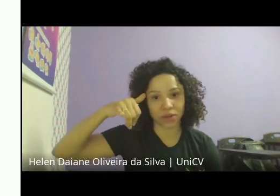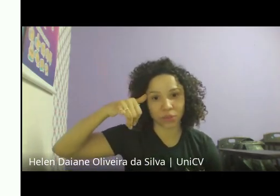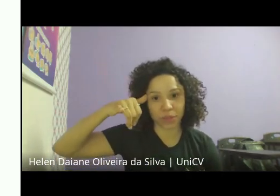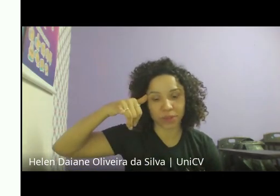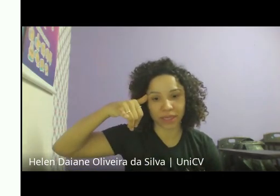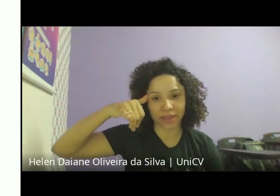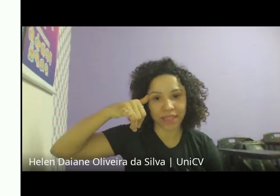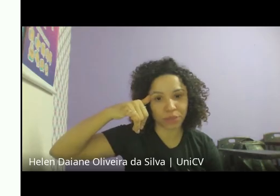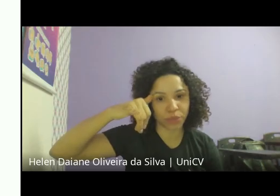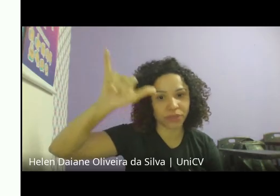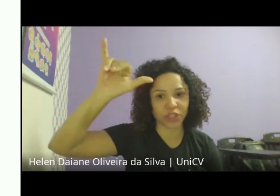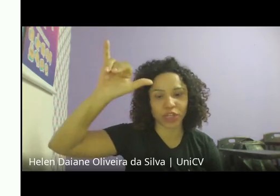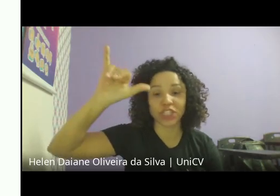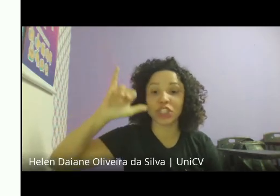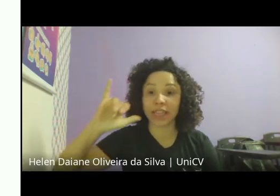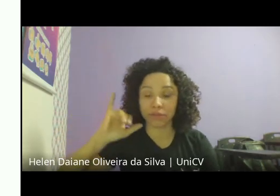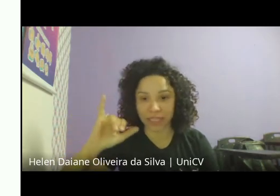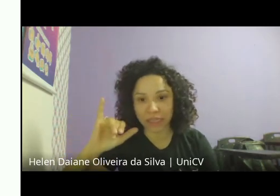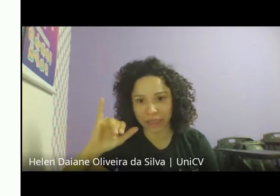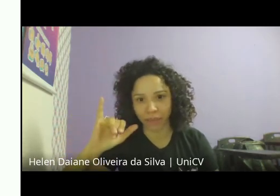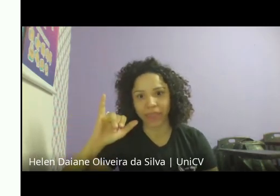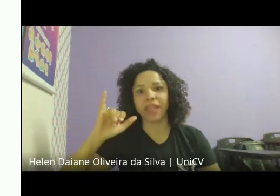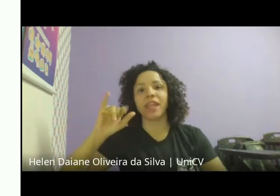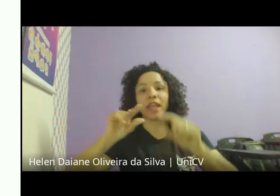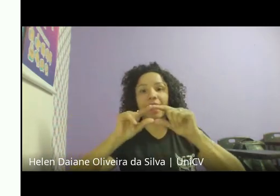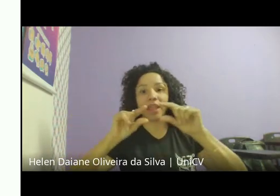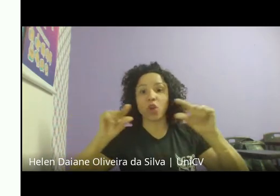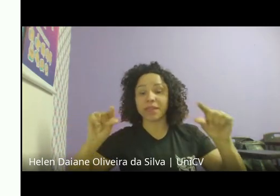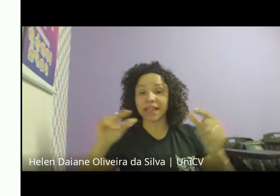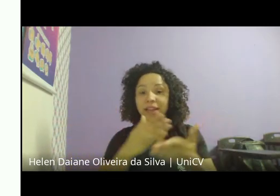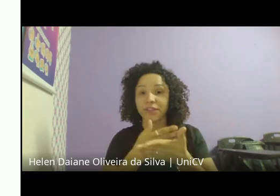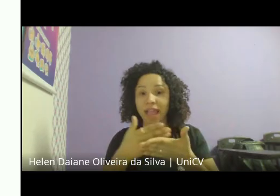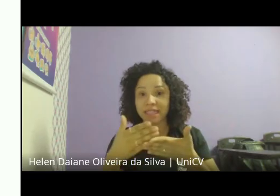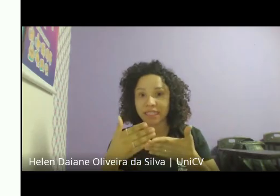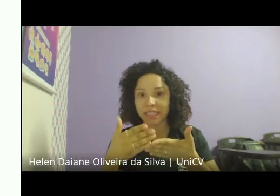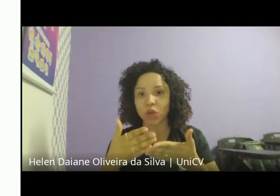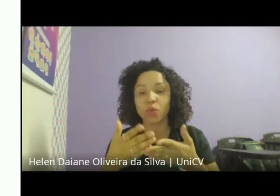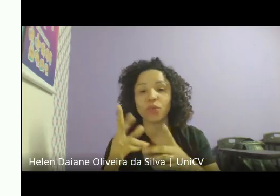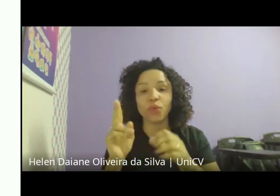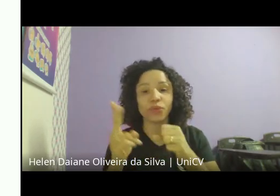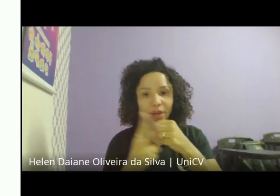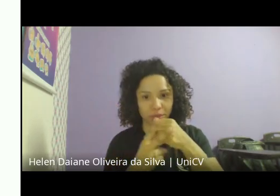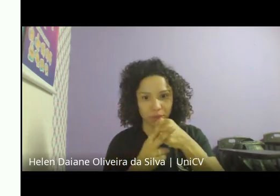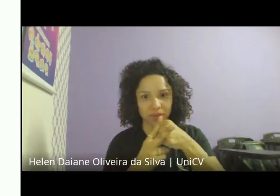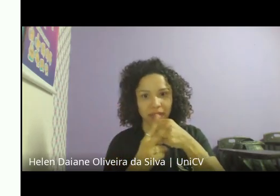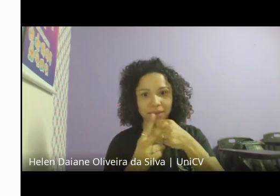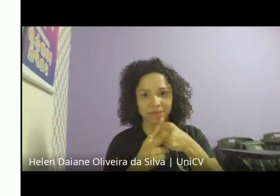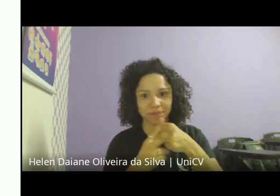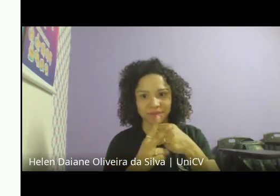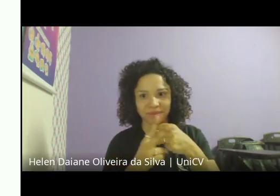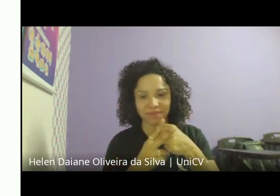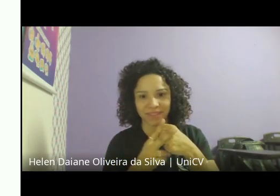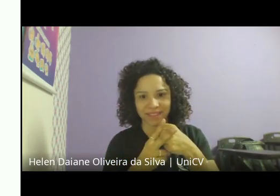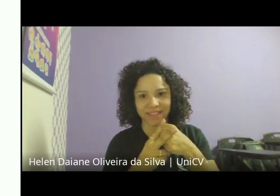evita o Y aqui na testa, puxa para frente. A gente evita começar a frase com o verbo, tá?